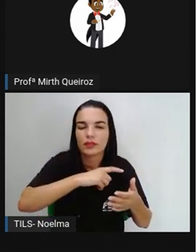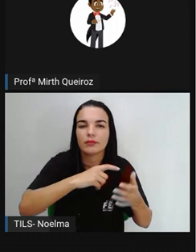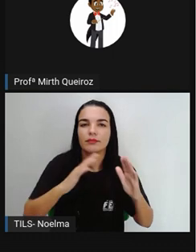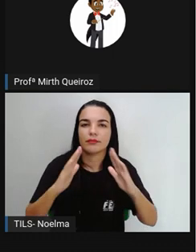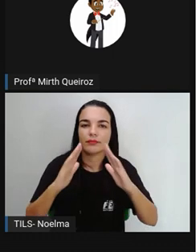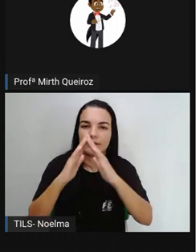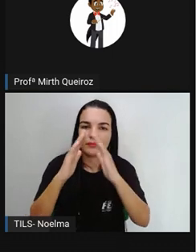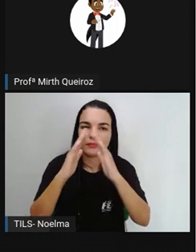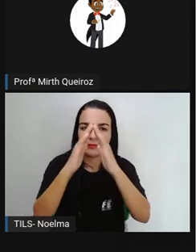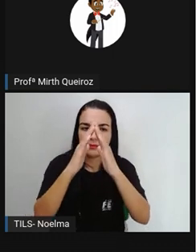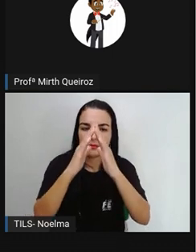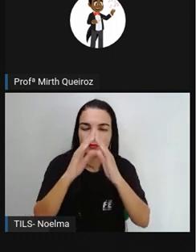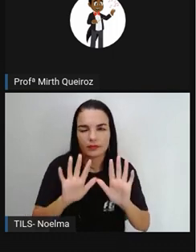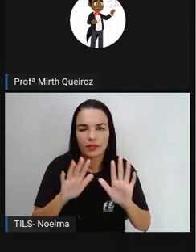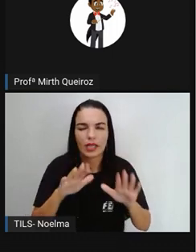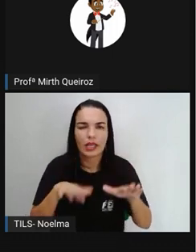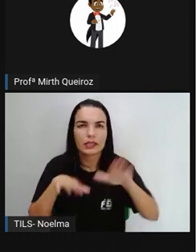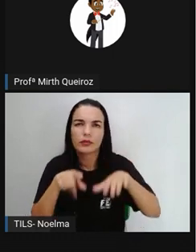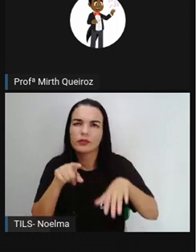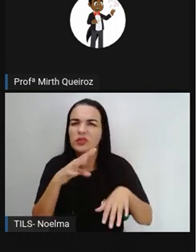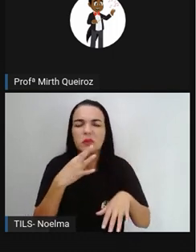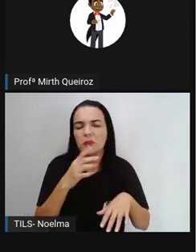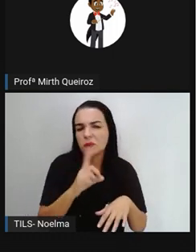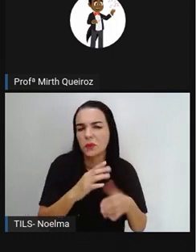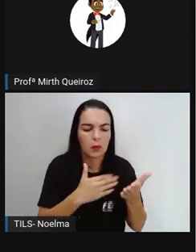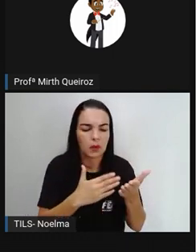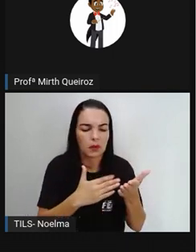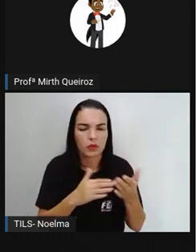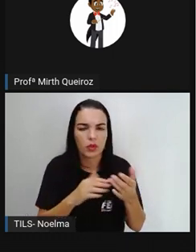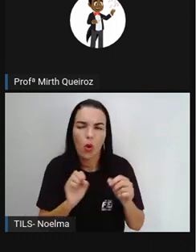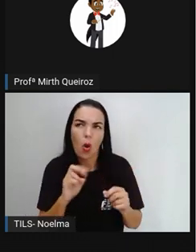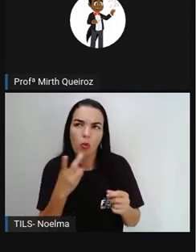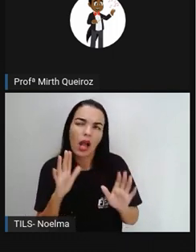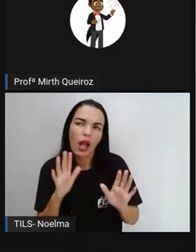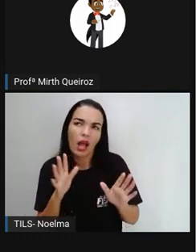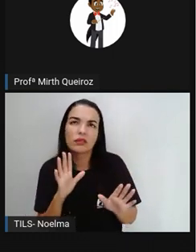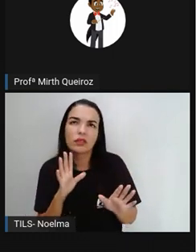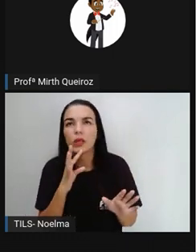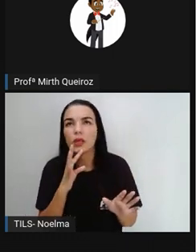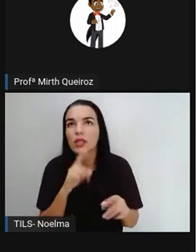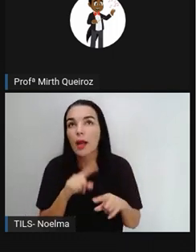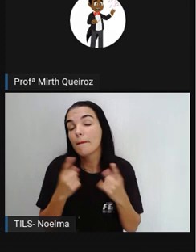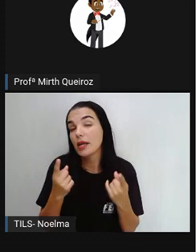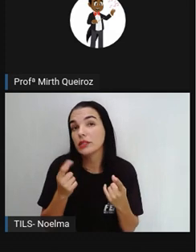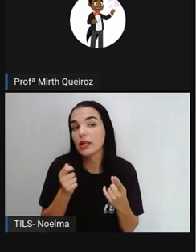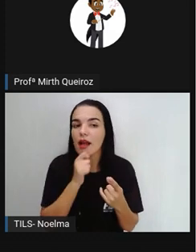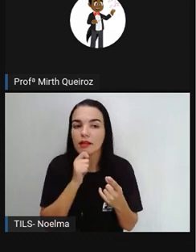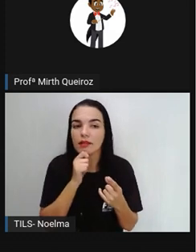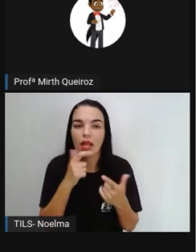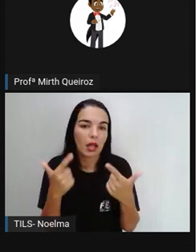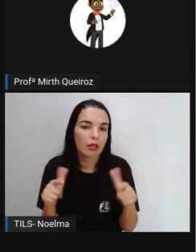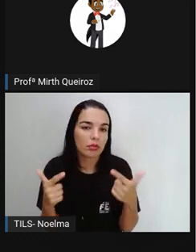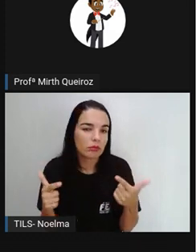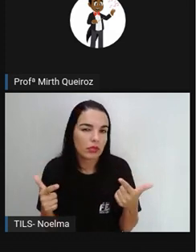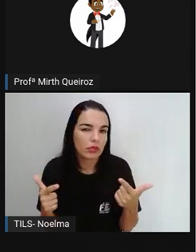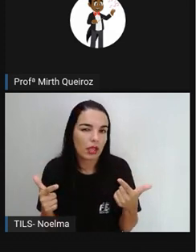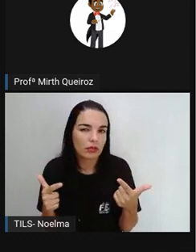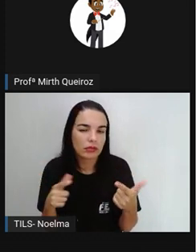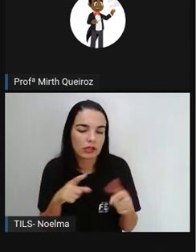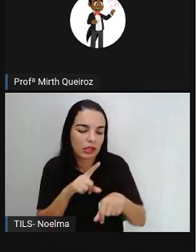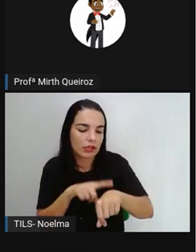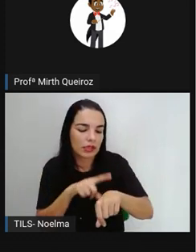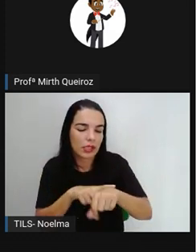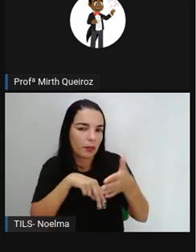Mas talvez você não conheça o livro. Ou até conheça, só que ainda não tenha tido tempo de ler.